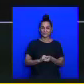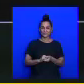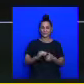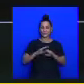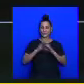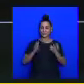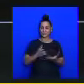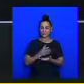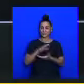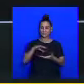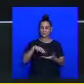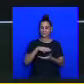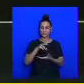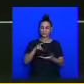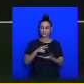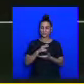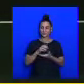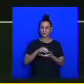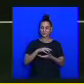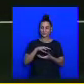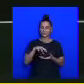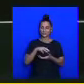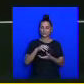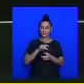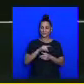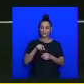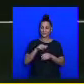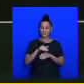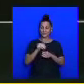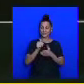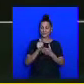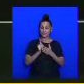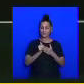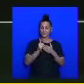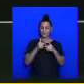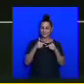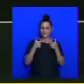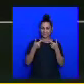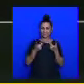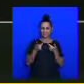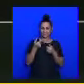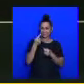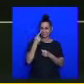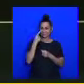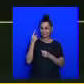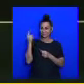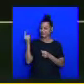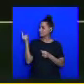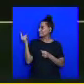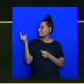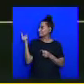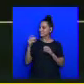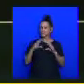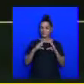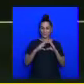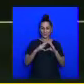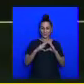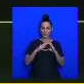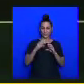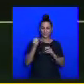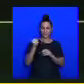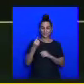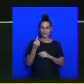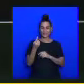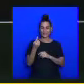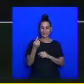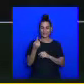O globo segue girando. Você chamando. A sorte chegando. Bola branca, número 10.